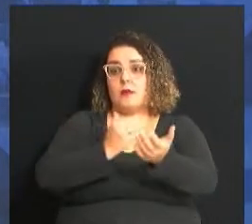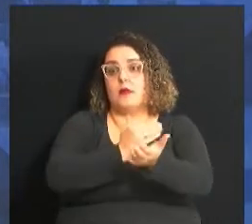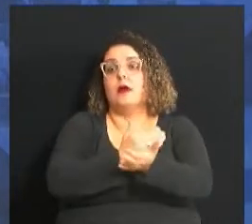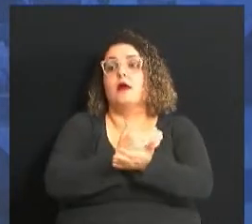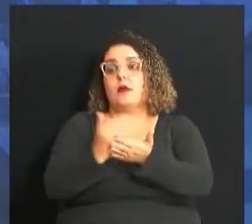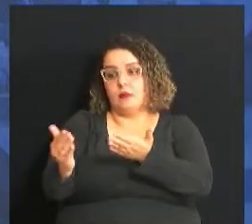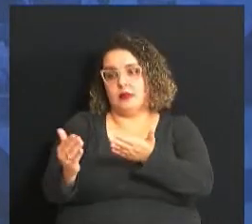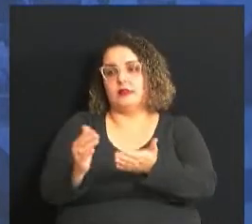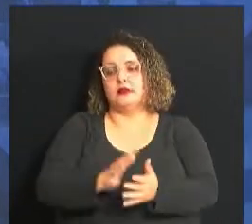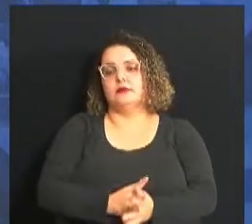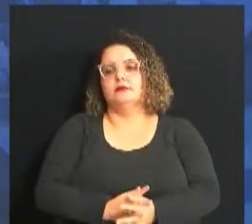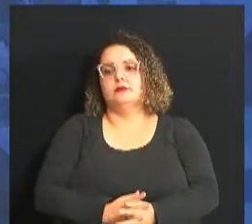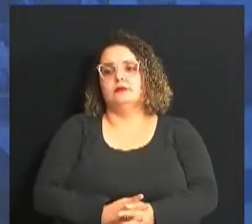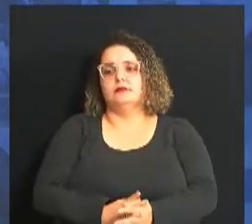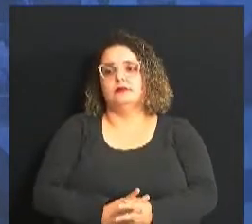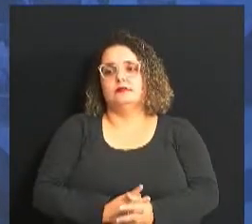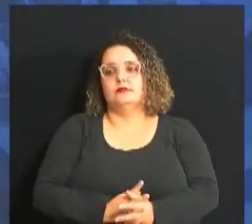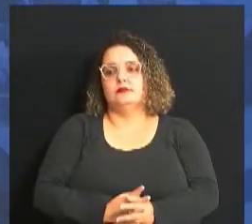começar?